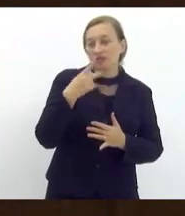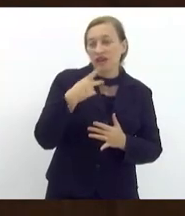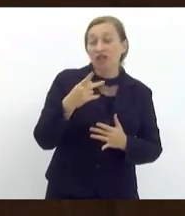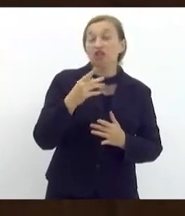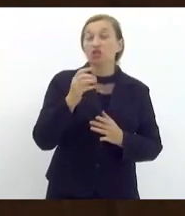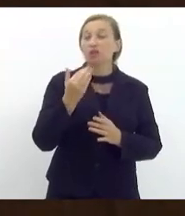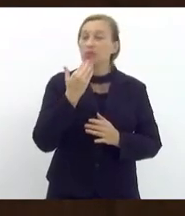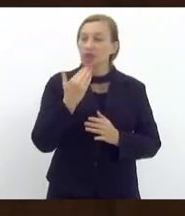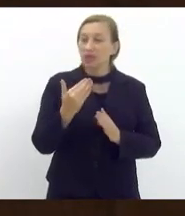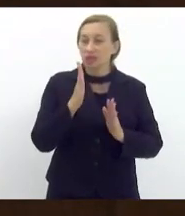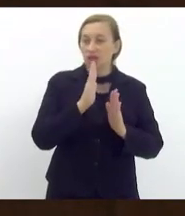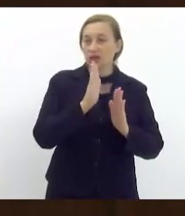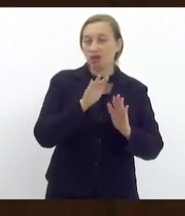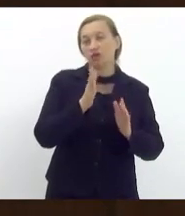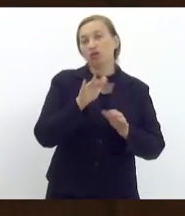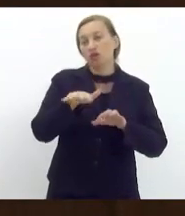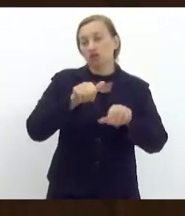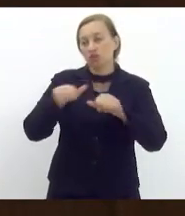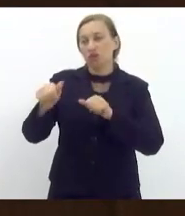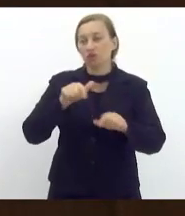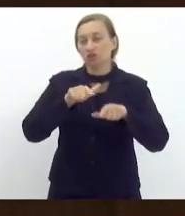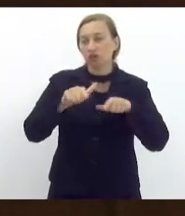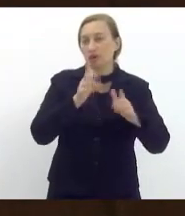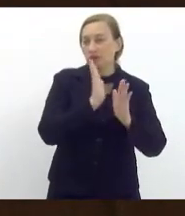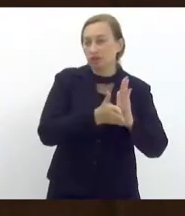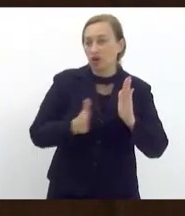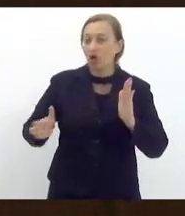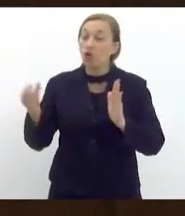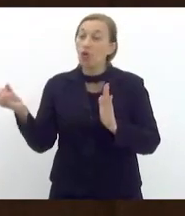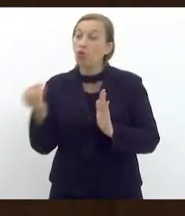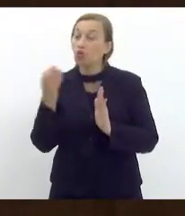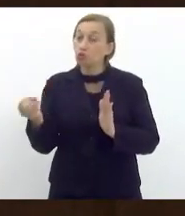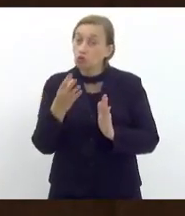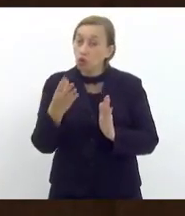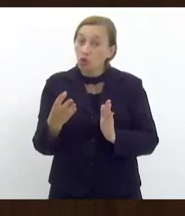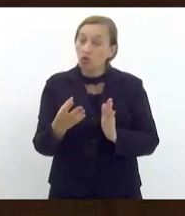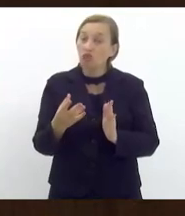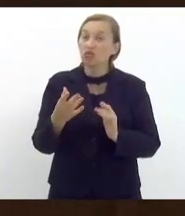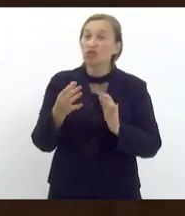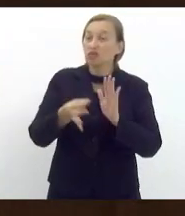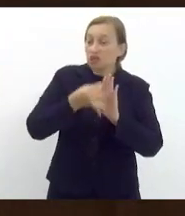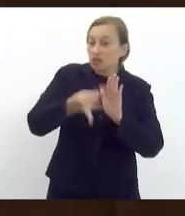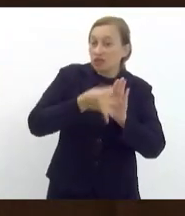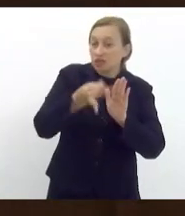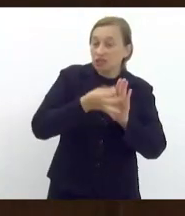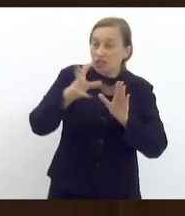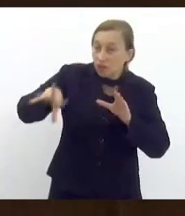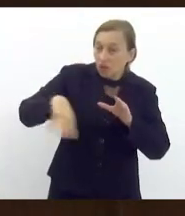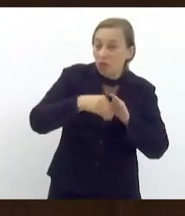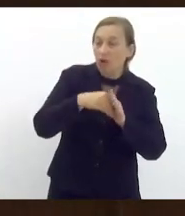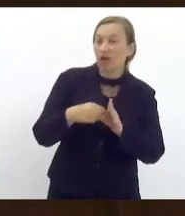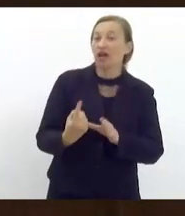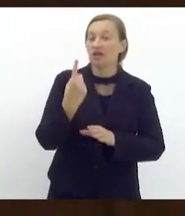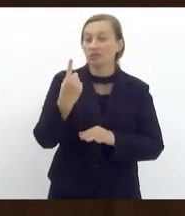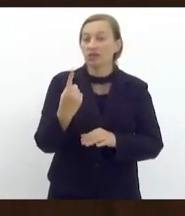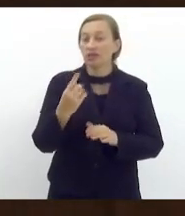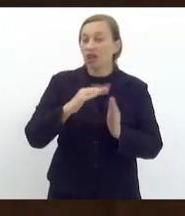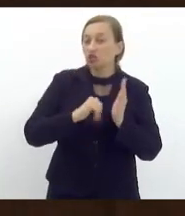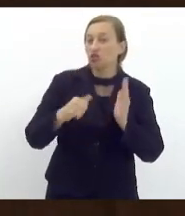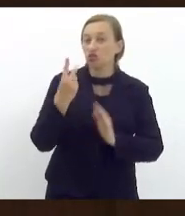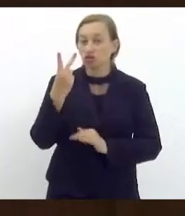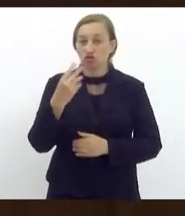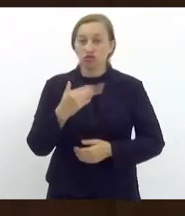da ordem e de como um acordo um novo parecia incorporasse essa emenda as outras duas eu retiro